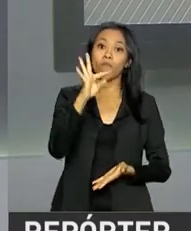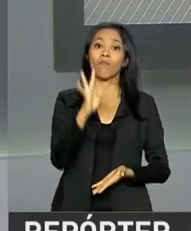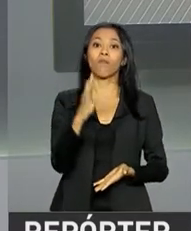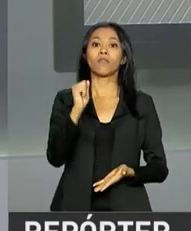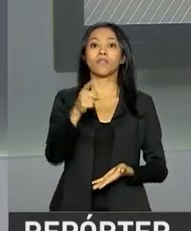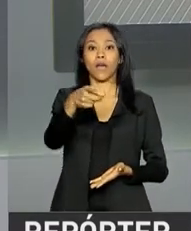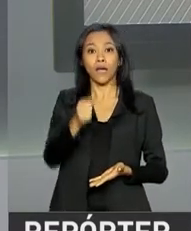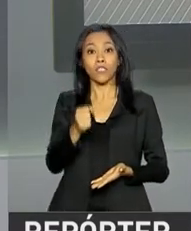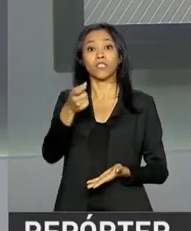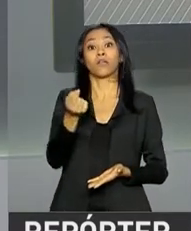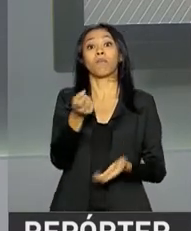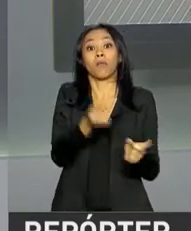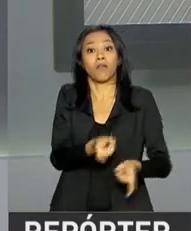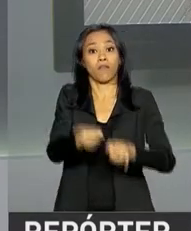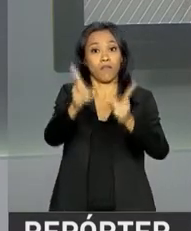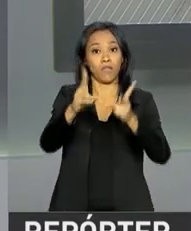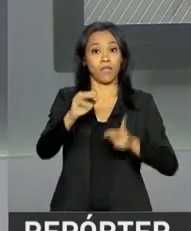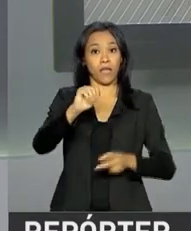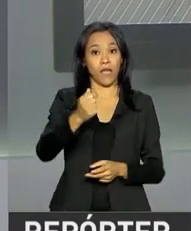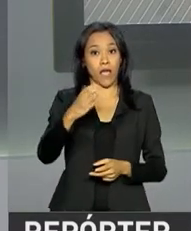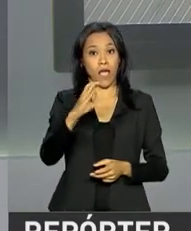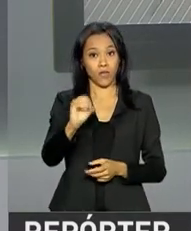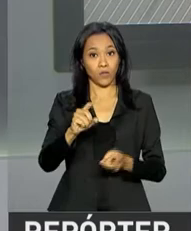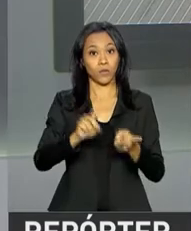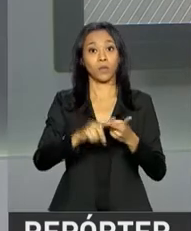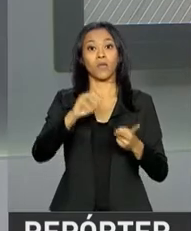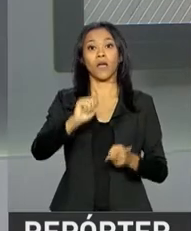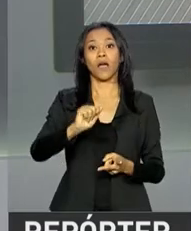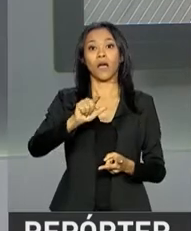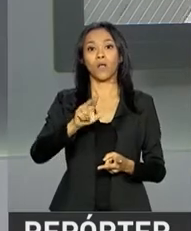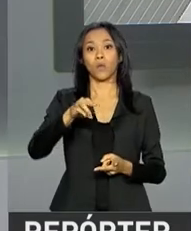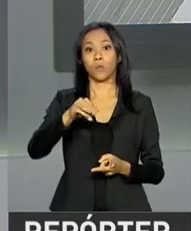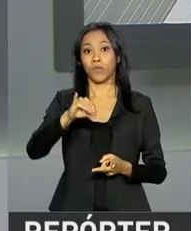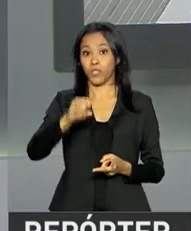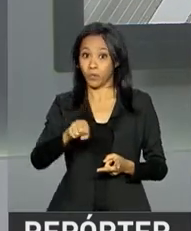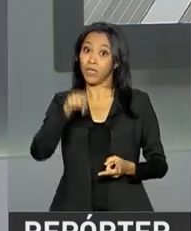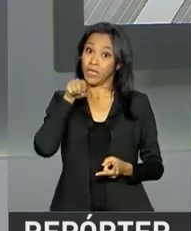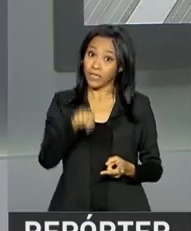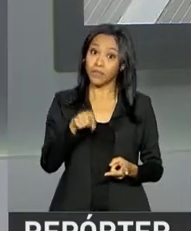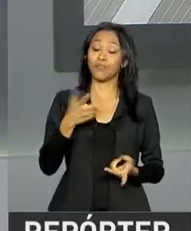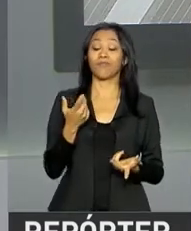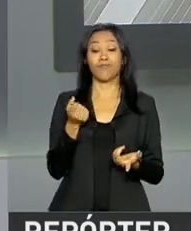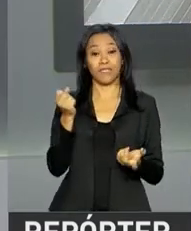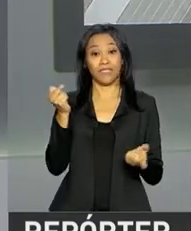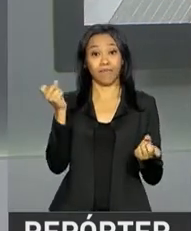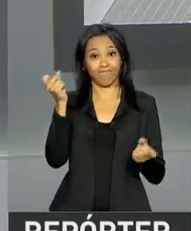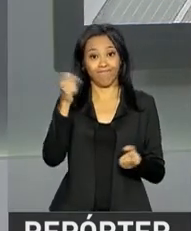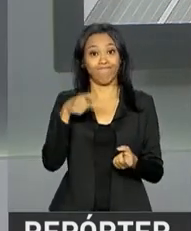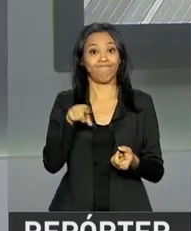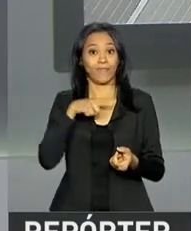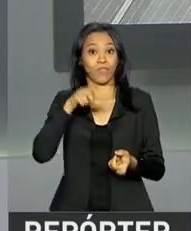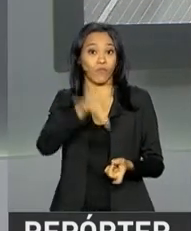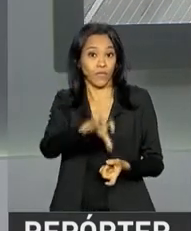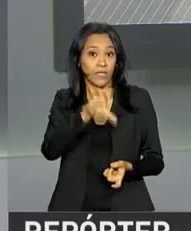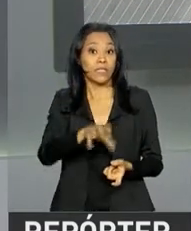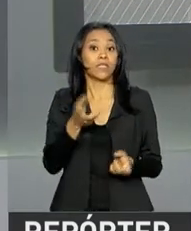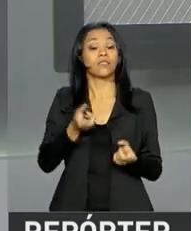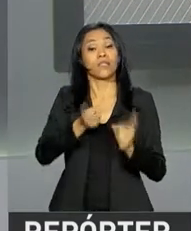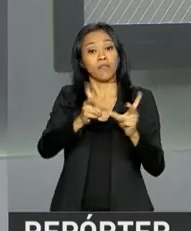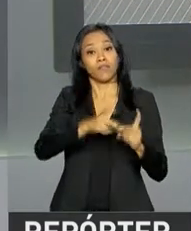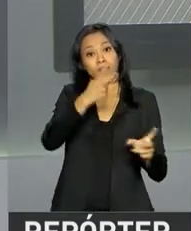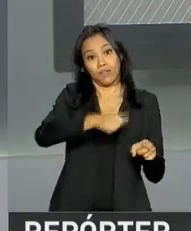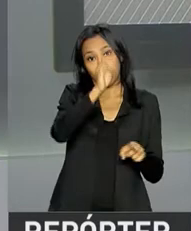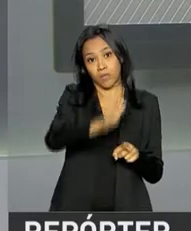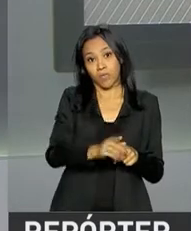importação de aço e de alumínio. De acordo com o governo brasileiro, a medida vai impactar as exportações. A justificativa do governo americano